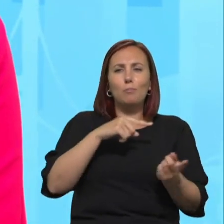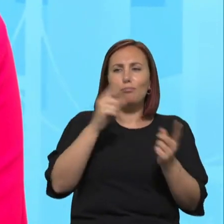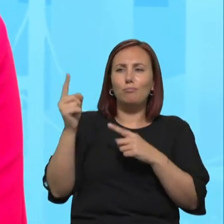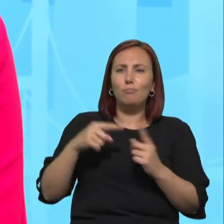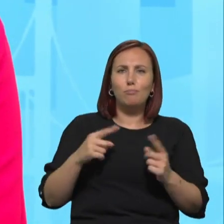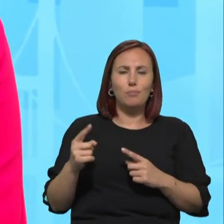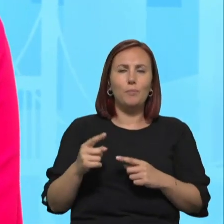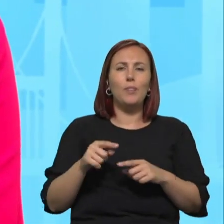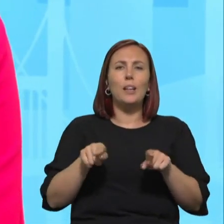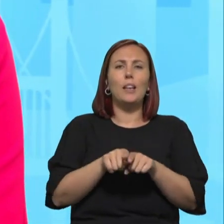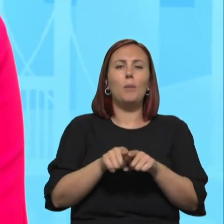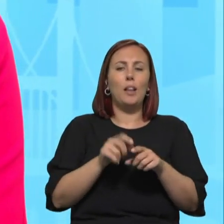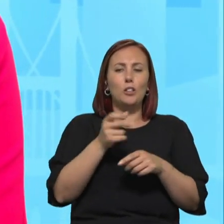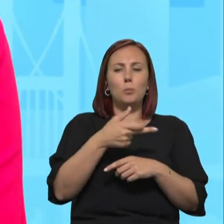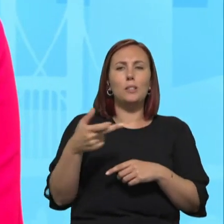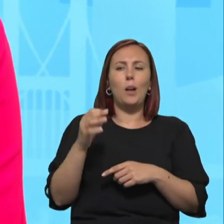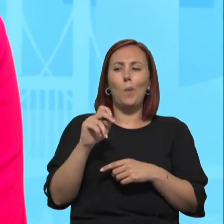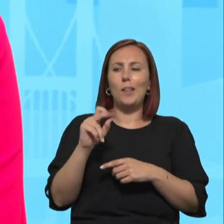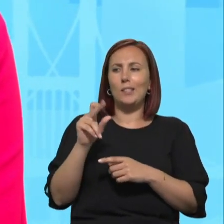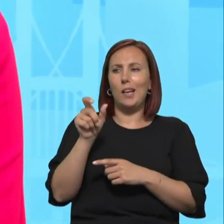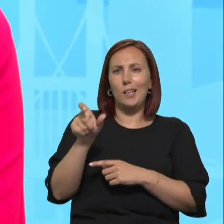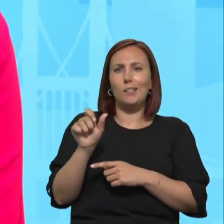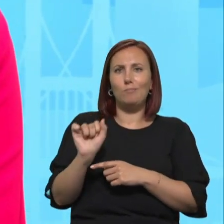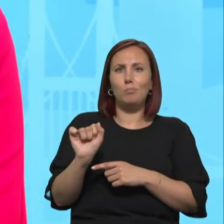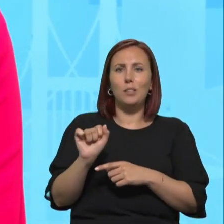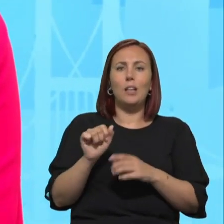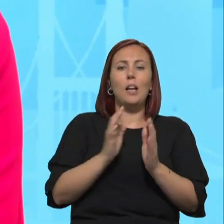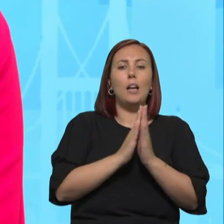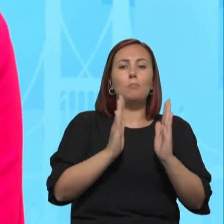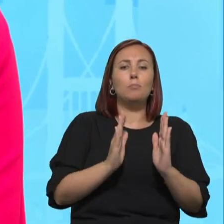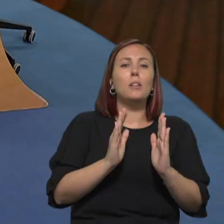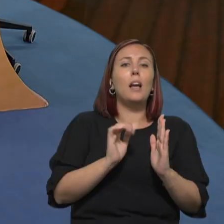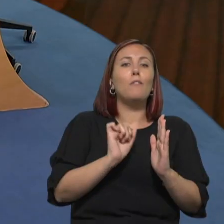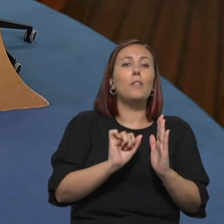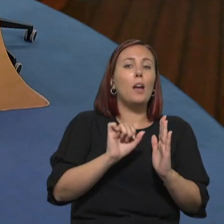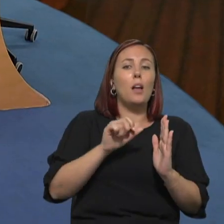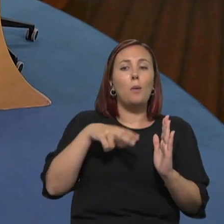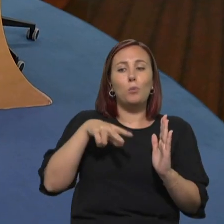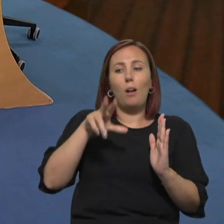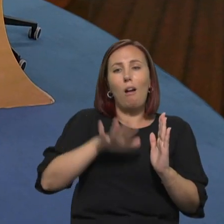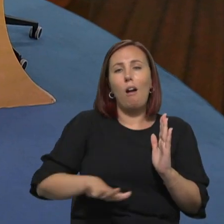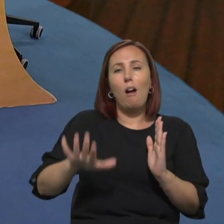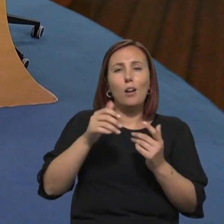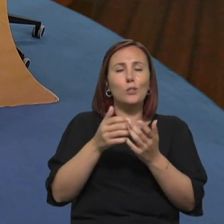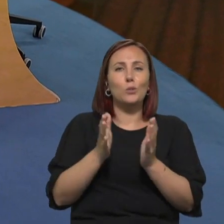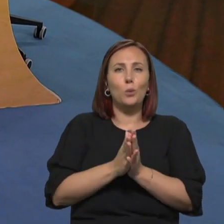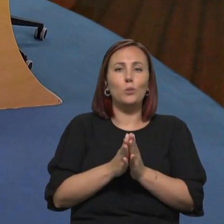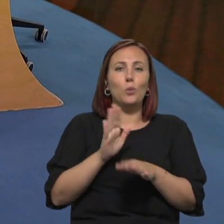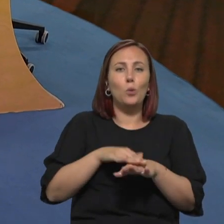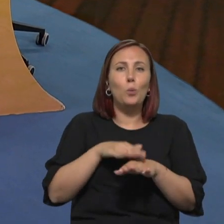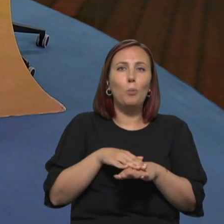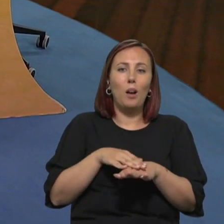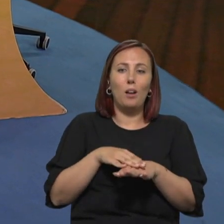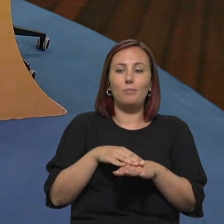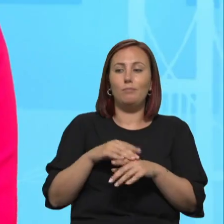A expressão é da Sara, mas acho que se adequa. A paróquia dele era o país inteiro. Portanto, era aí que ele estava, era aí que ele se movia,